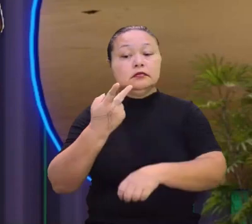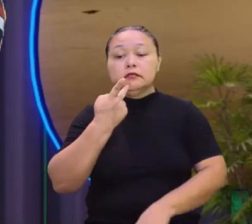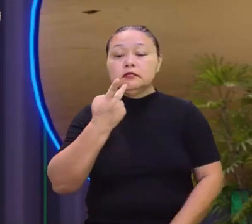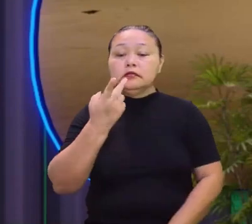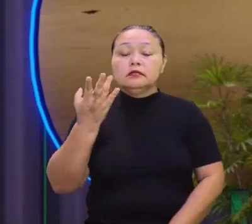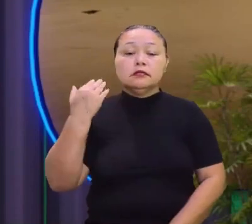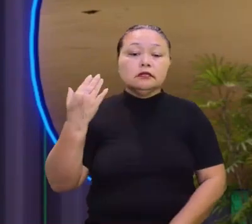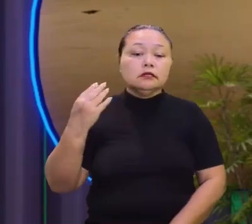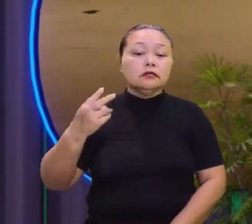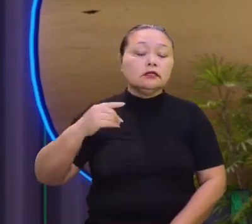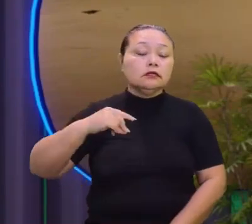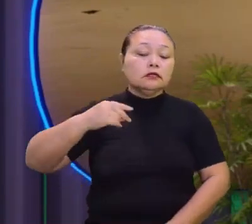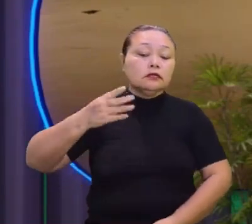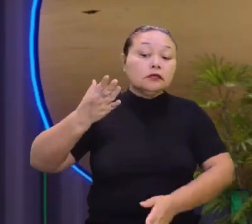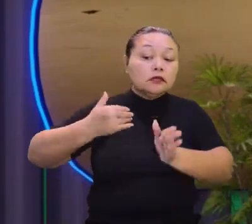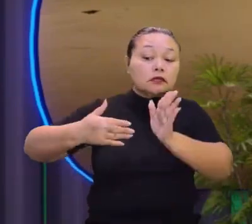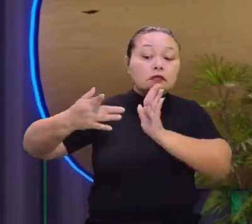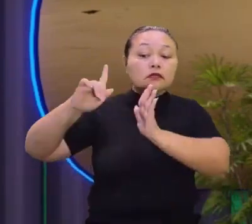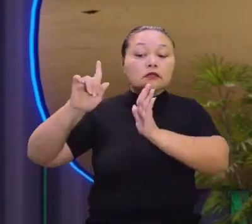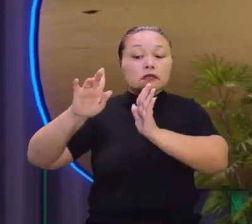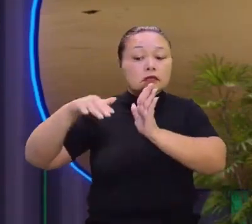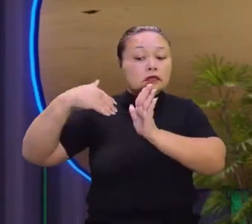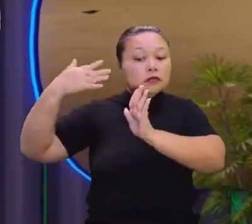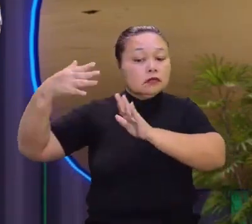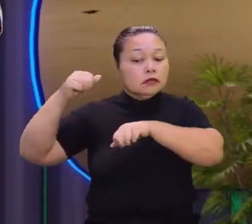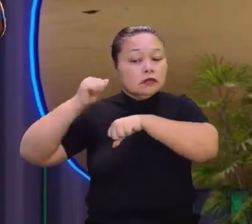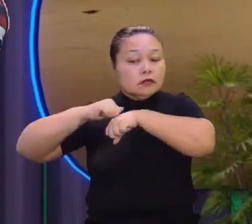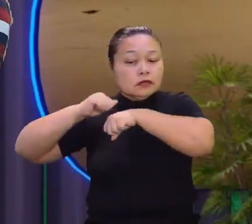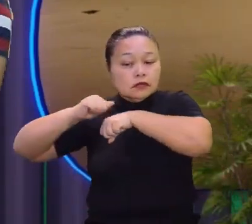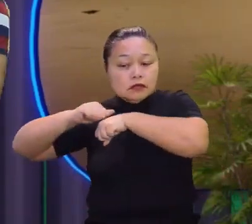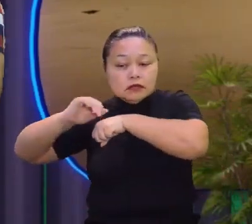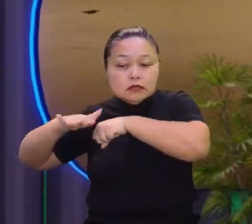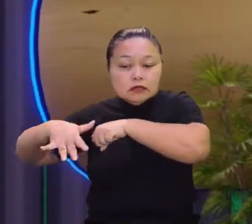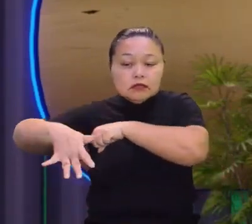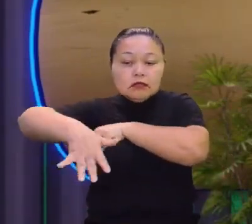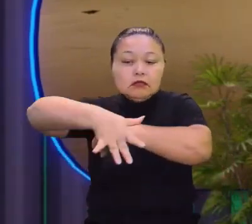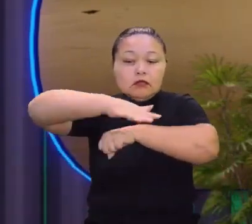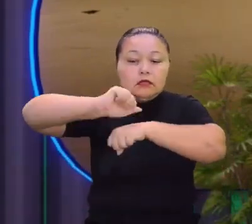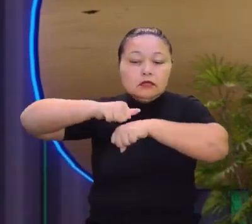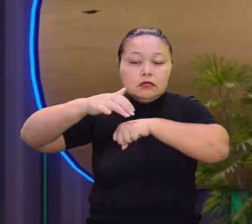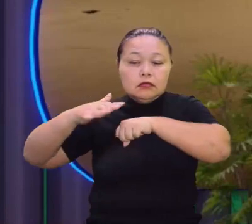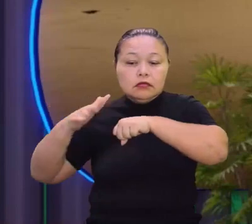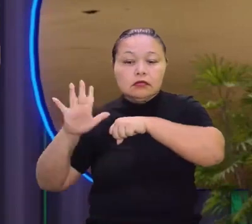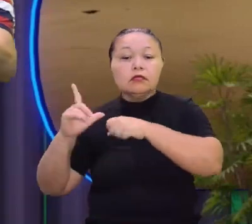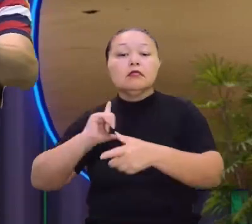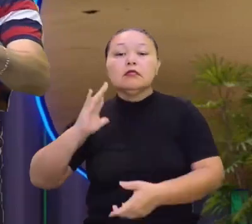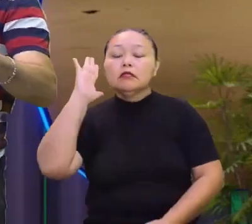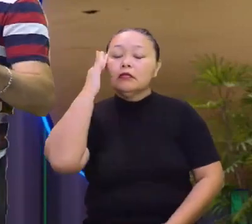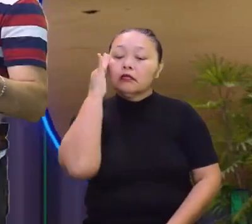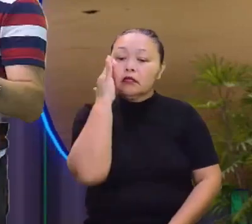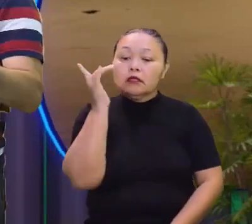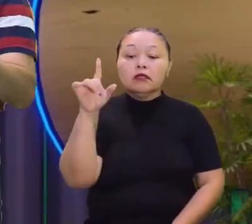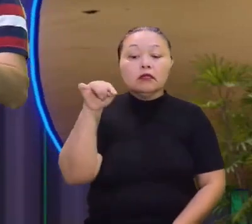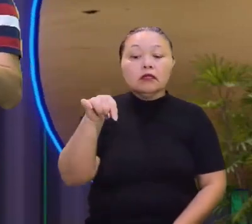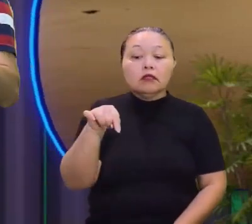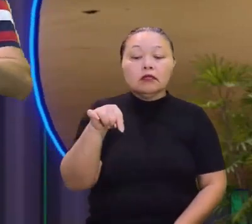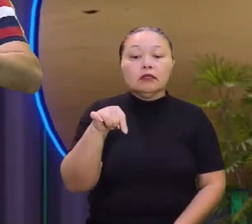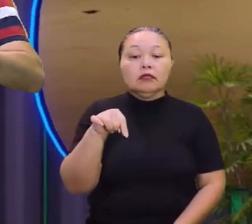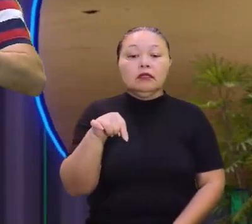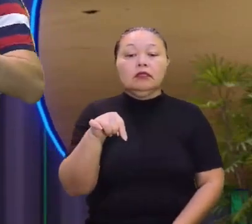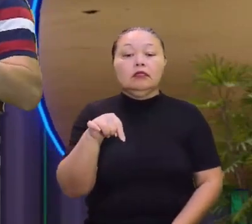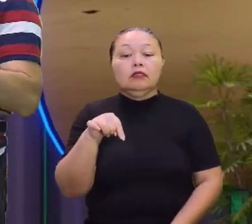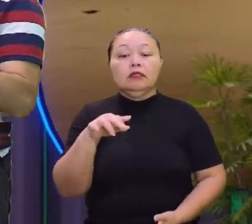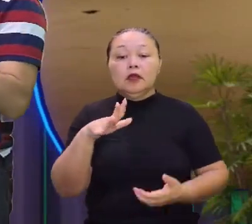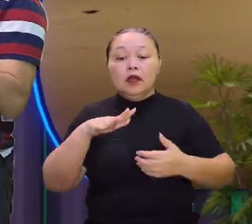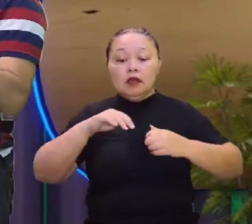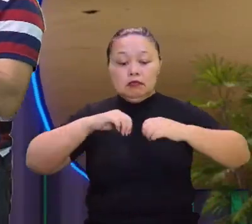está falando de eras geológicas. Exatamente. Então, entenda que aqui, se estamos falando que